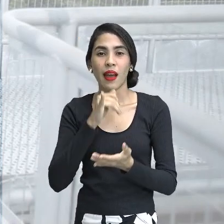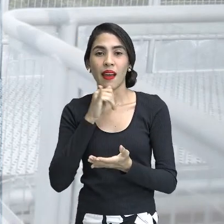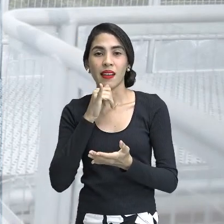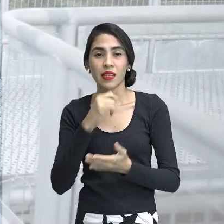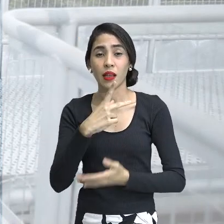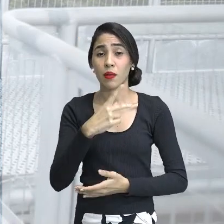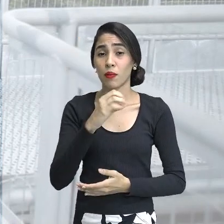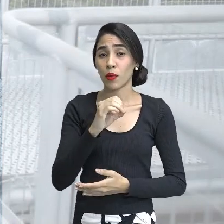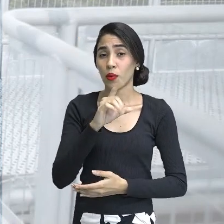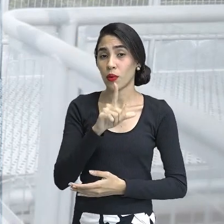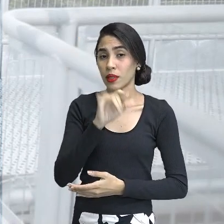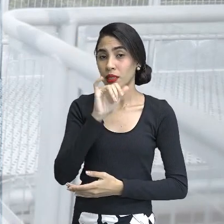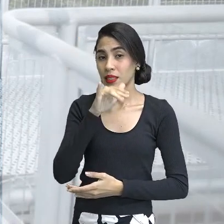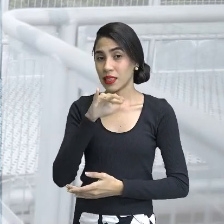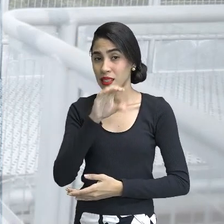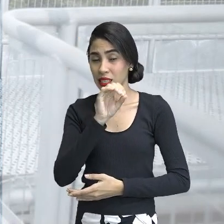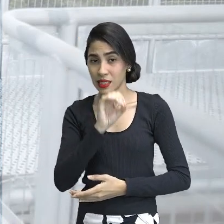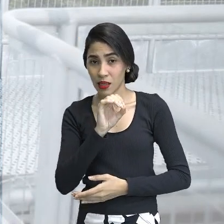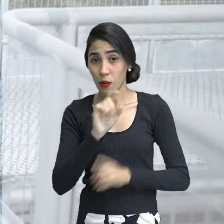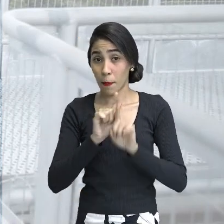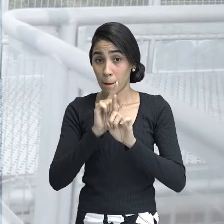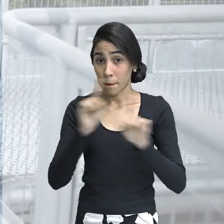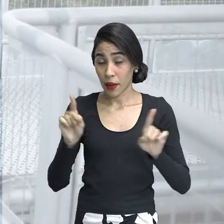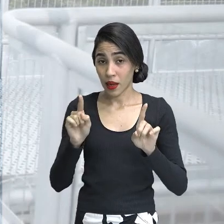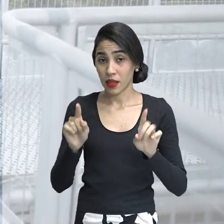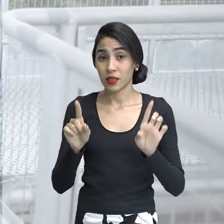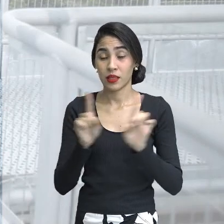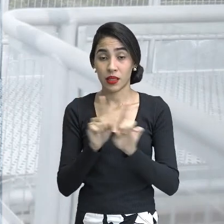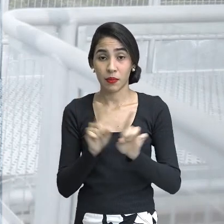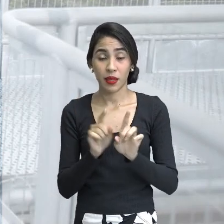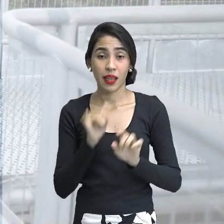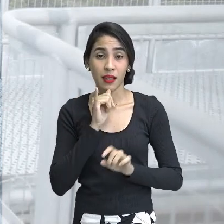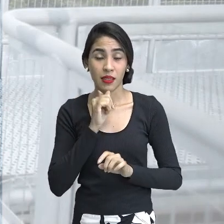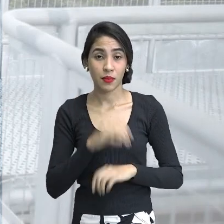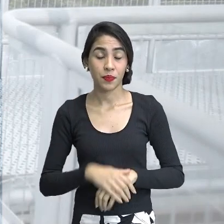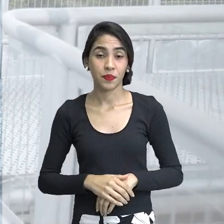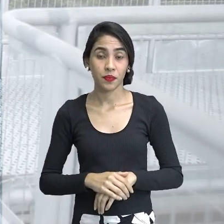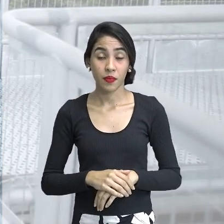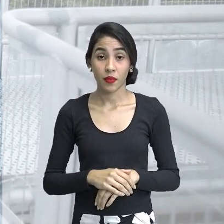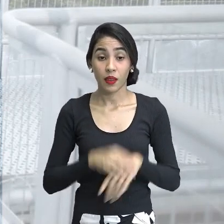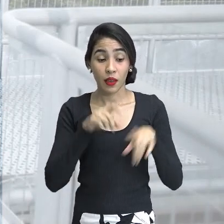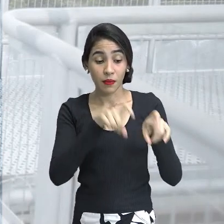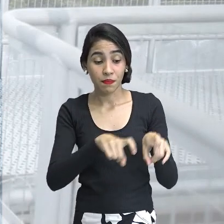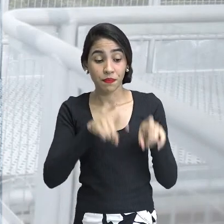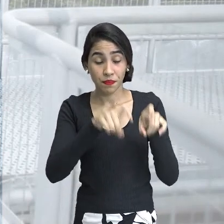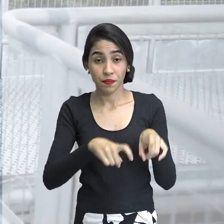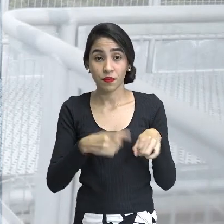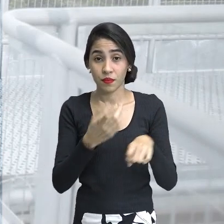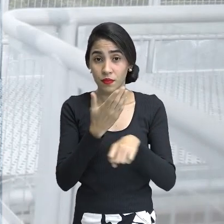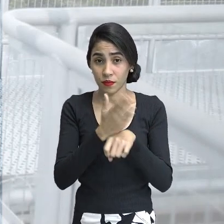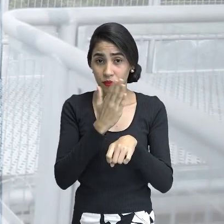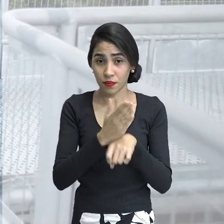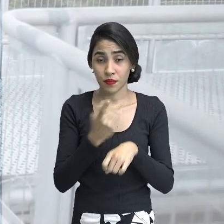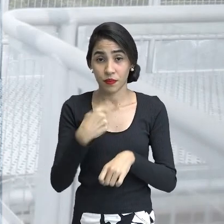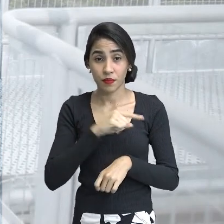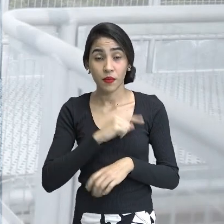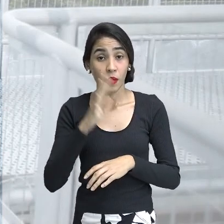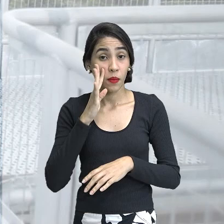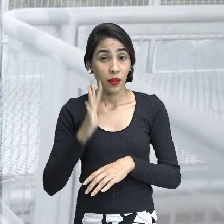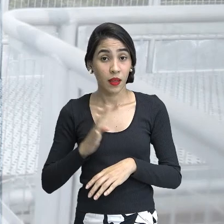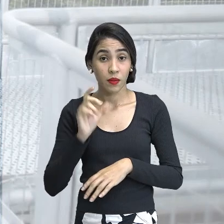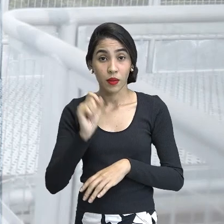essa polinização. Mas quando a gente também relaciona, né, essa atividade agrícola, gente, a gente observa